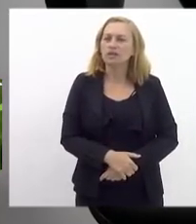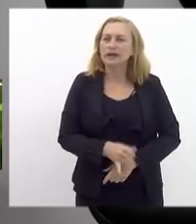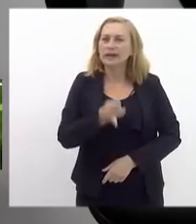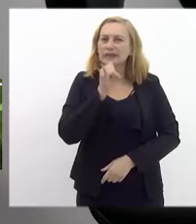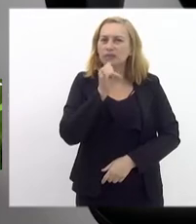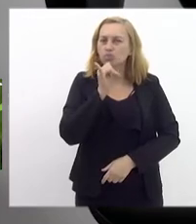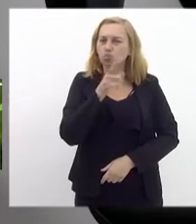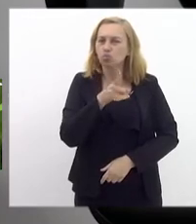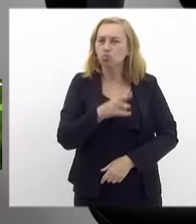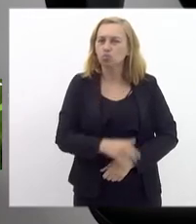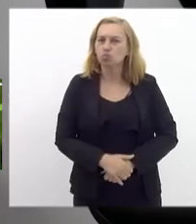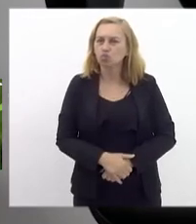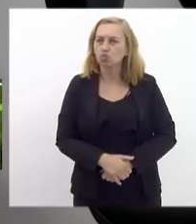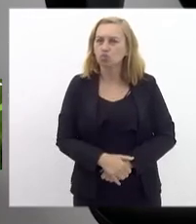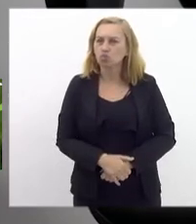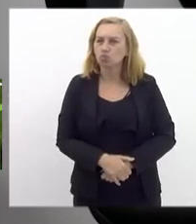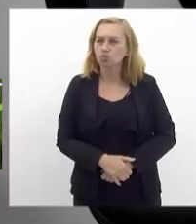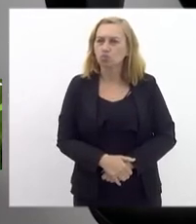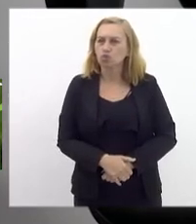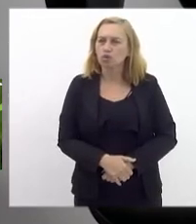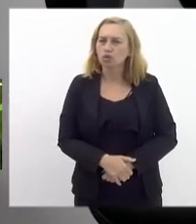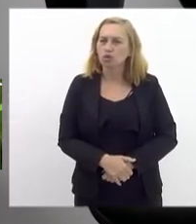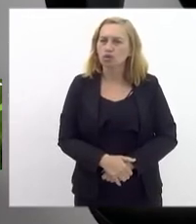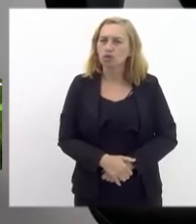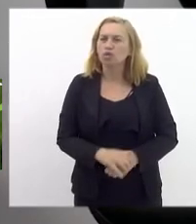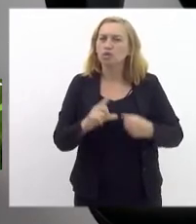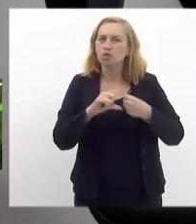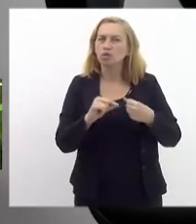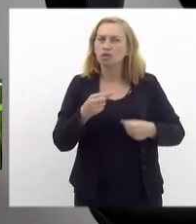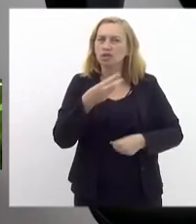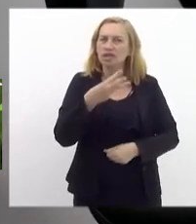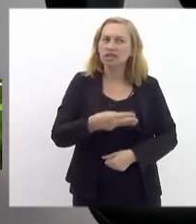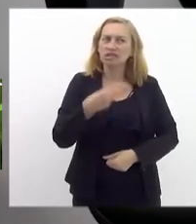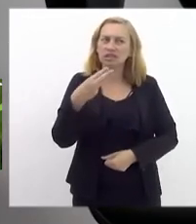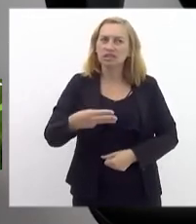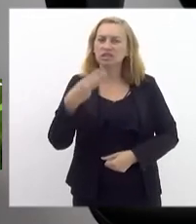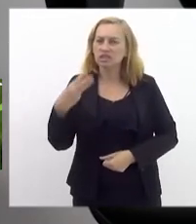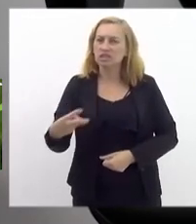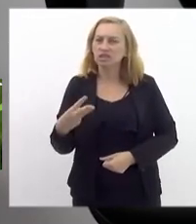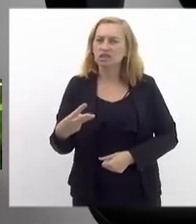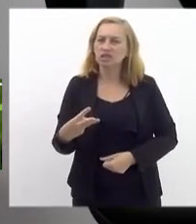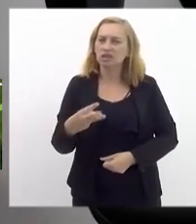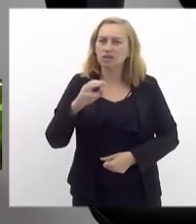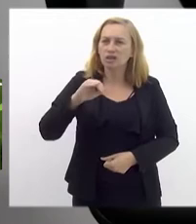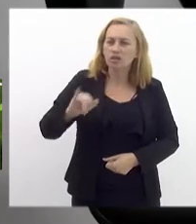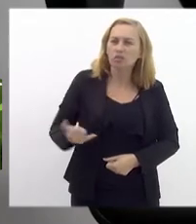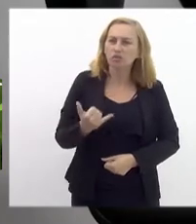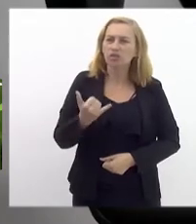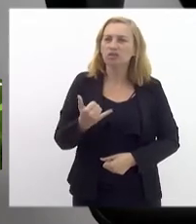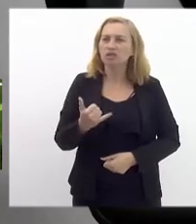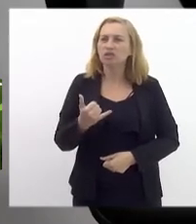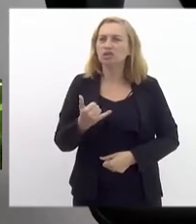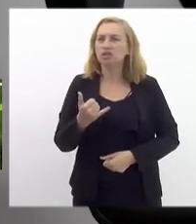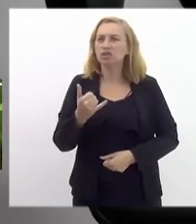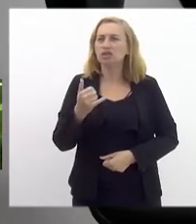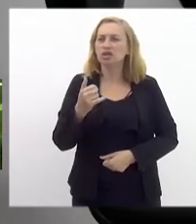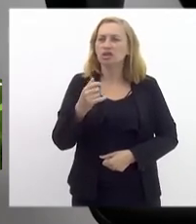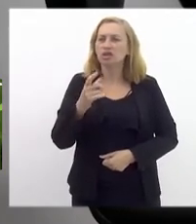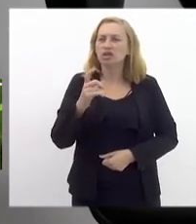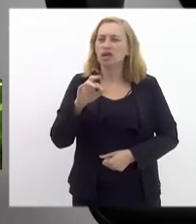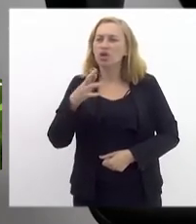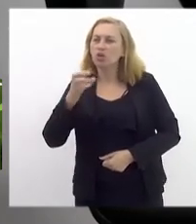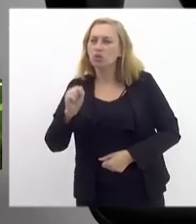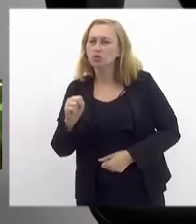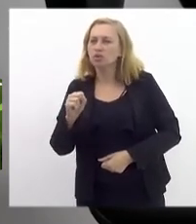exemplo, fala, logo no artigo 333, da questão do aproveitamento dos recursos naturais, da preservação e recuperação